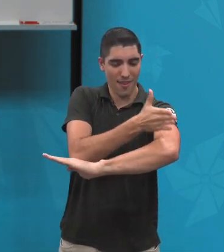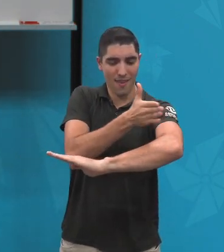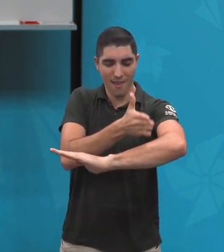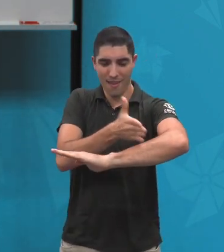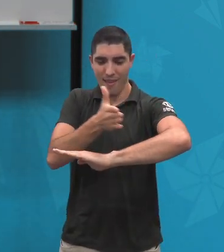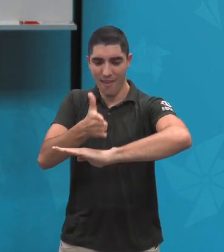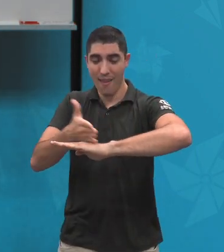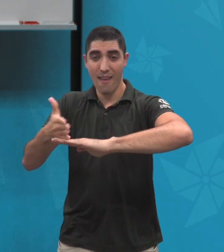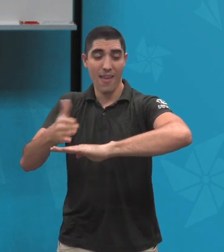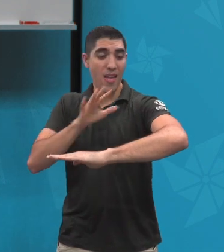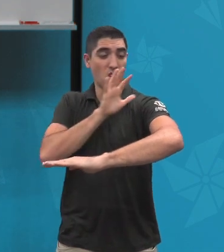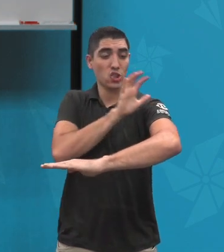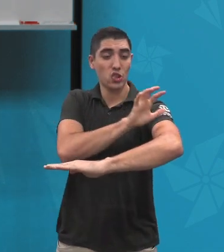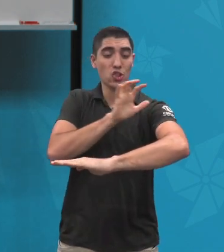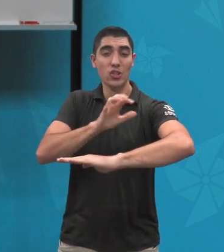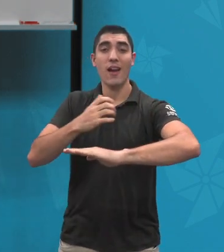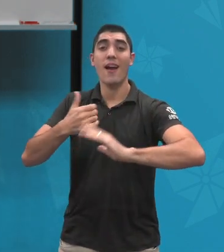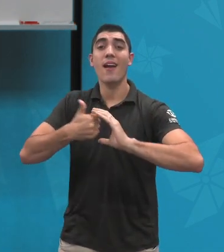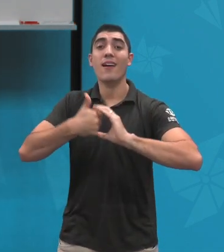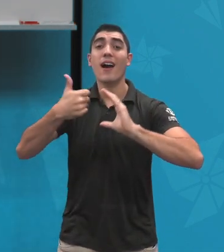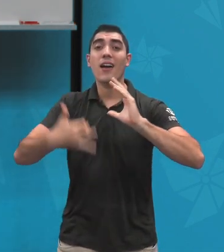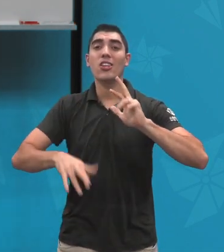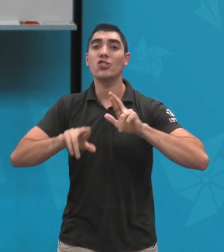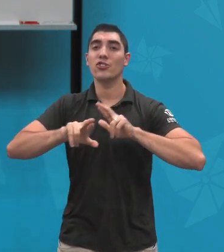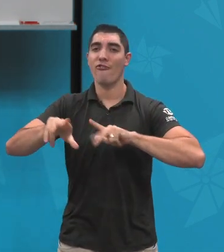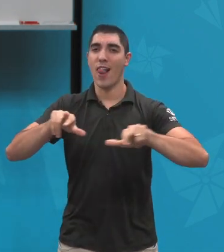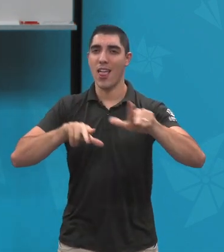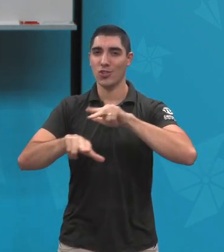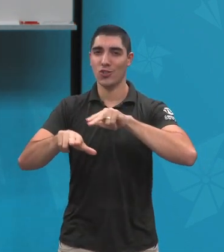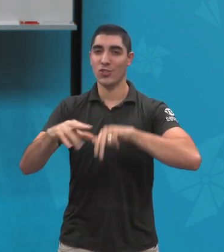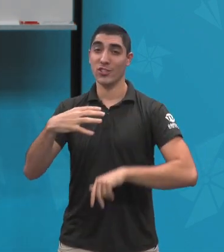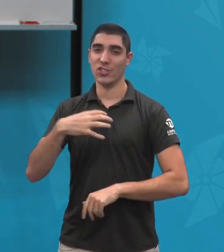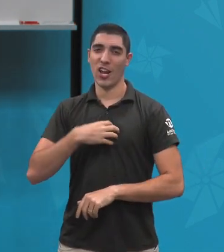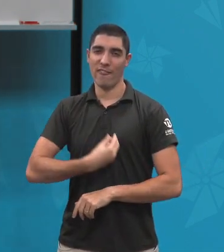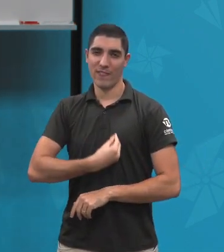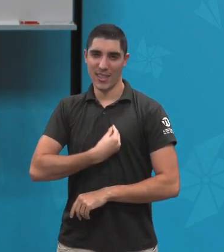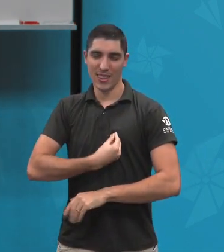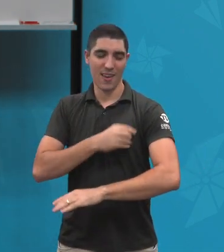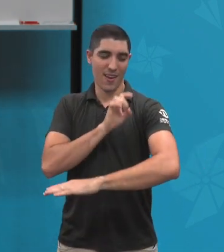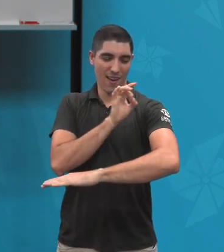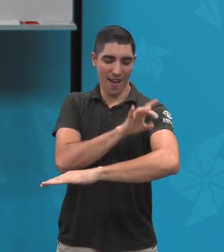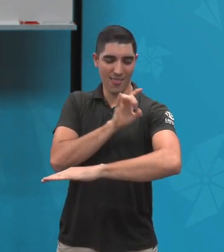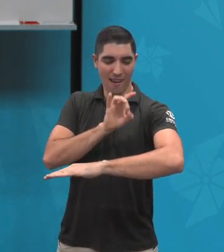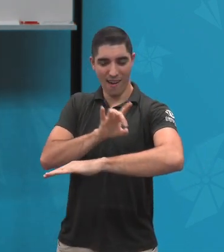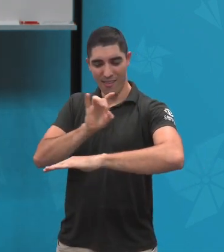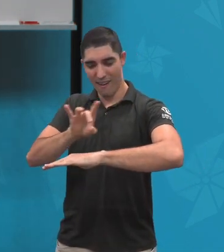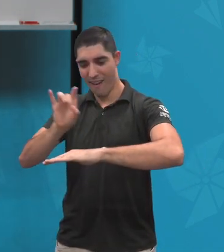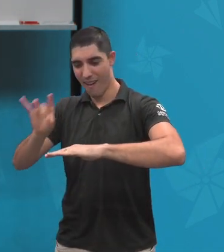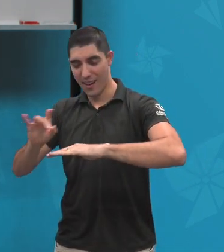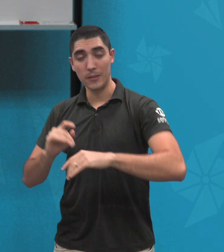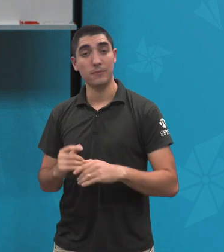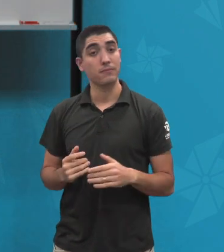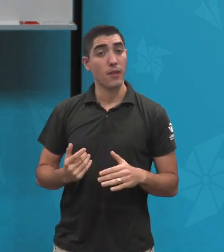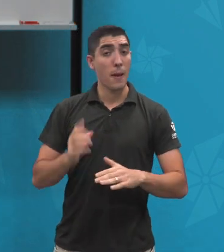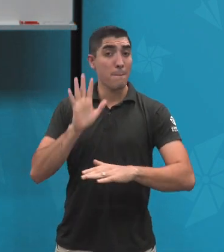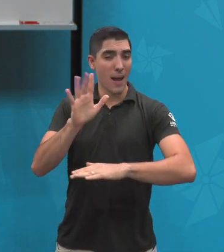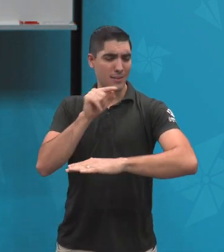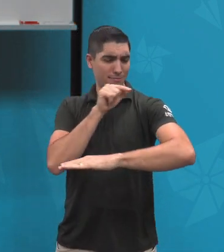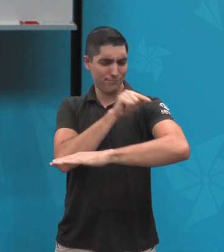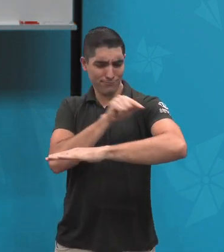características de vida, e essas características de existência, elas acabam deixando